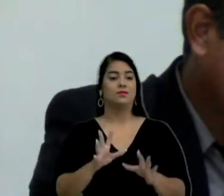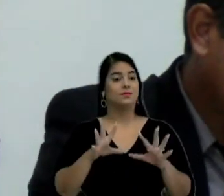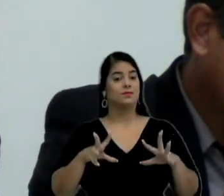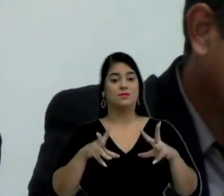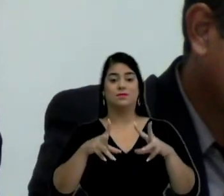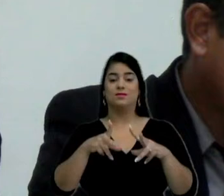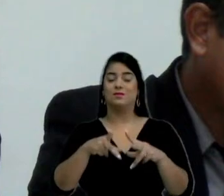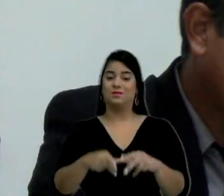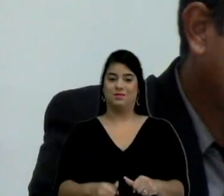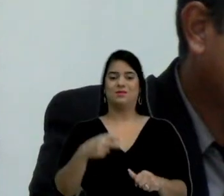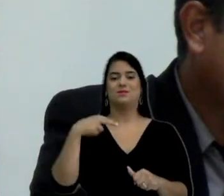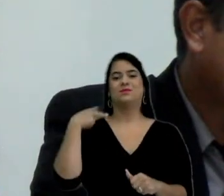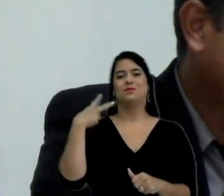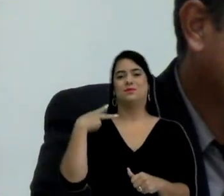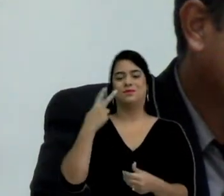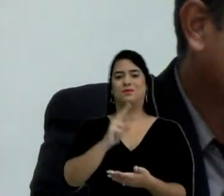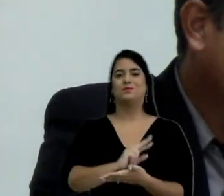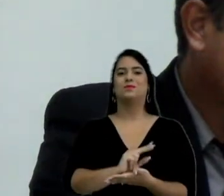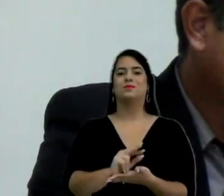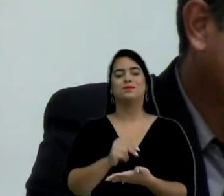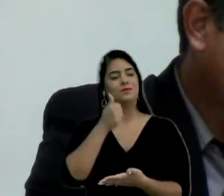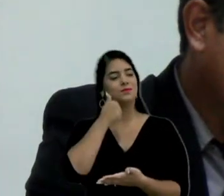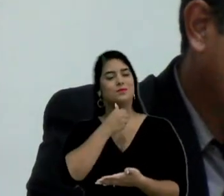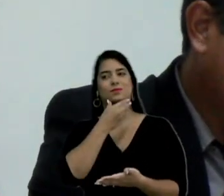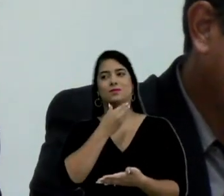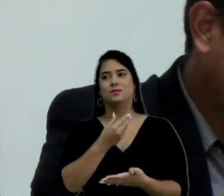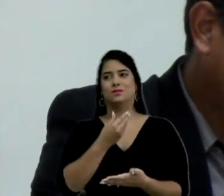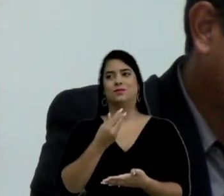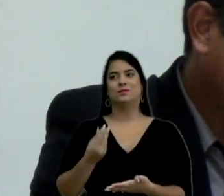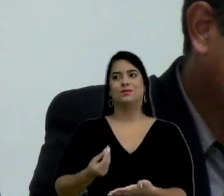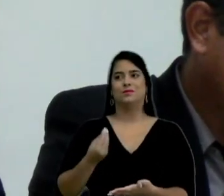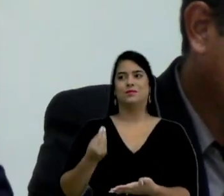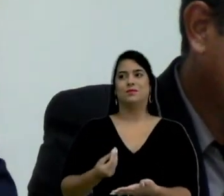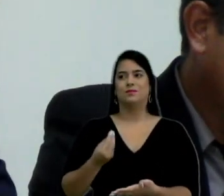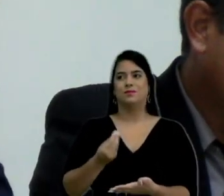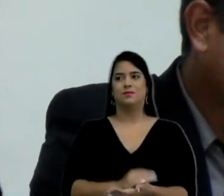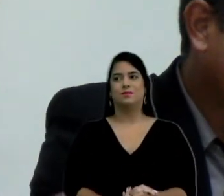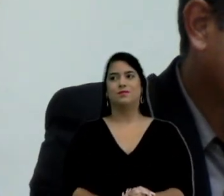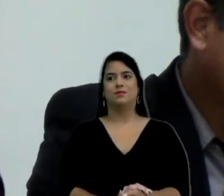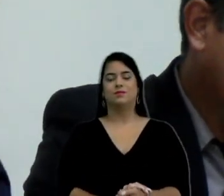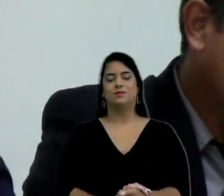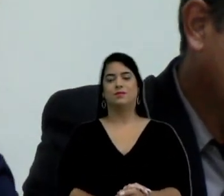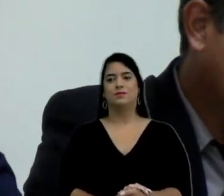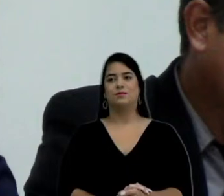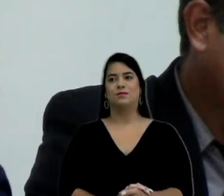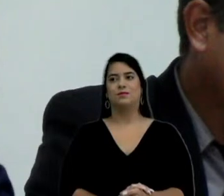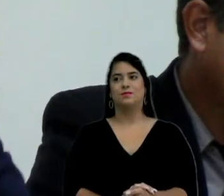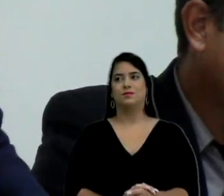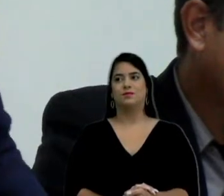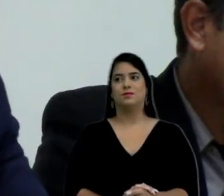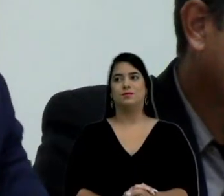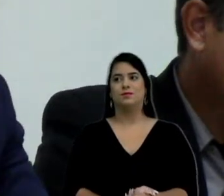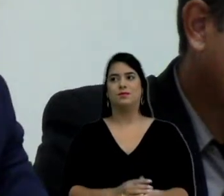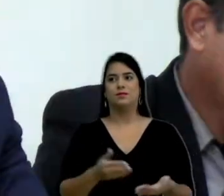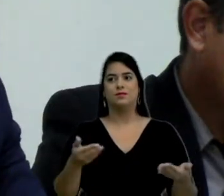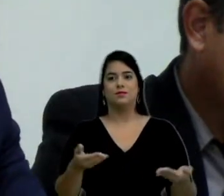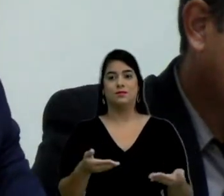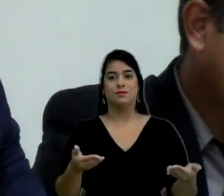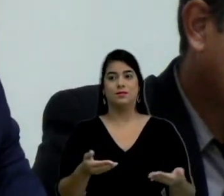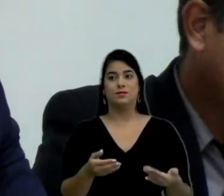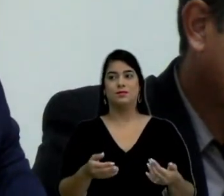colegas vereadores vereadoras aqui presente encaminhar no dia de